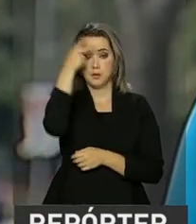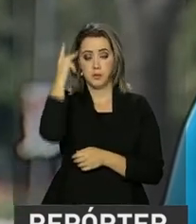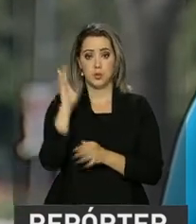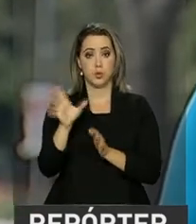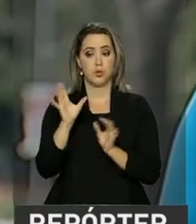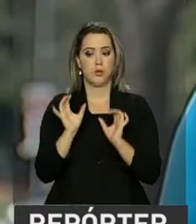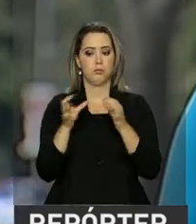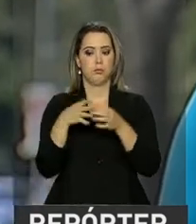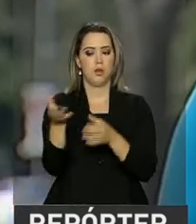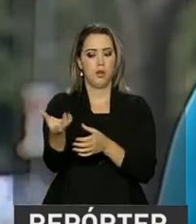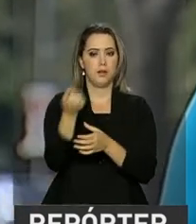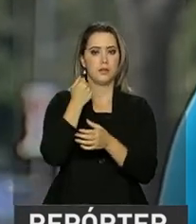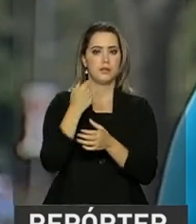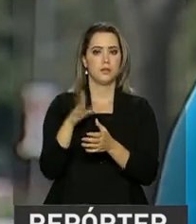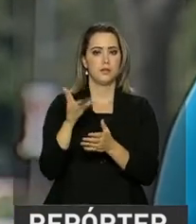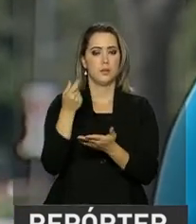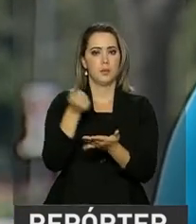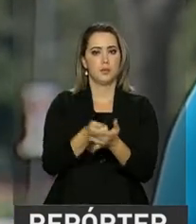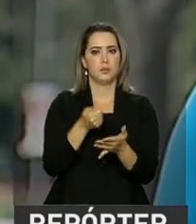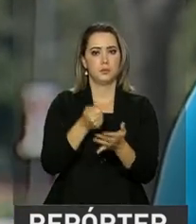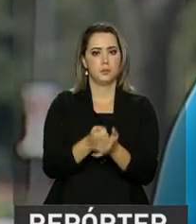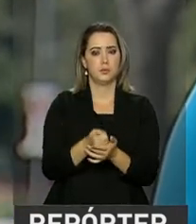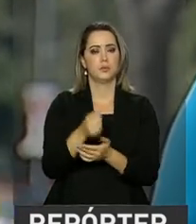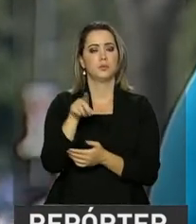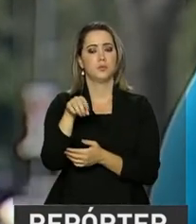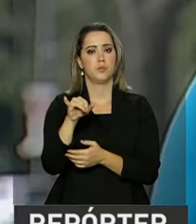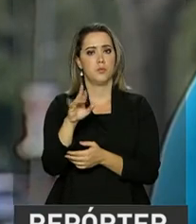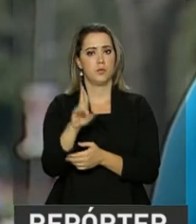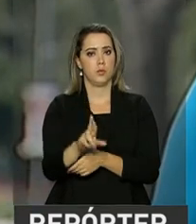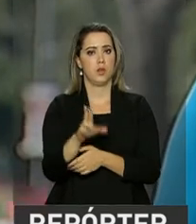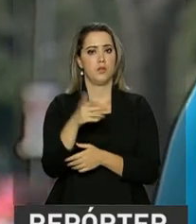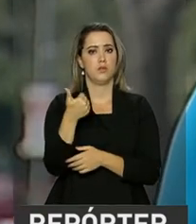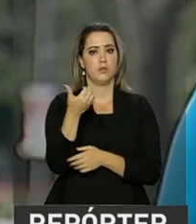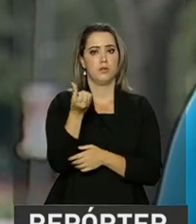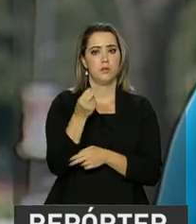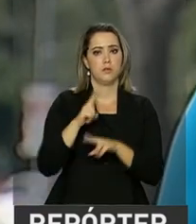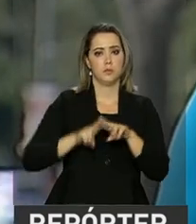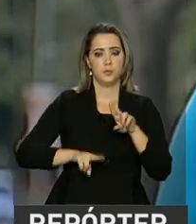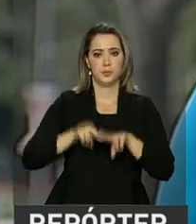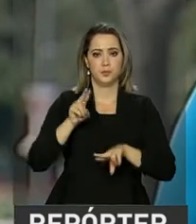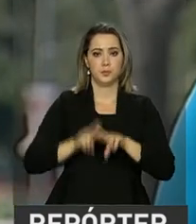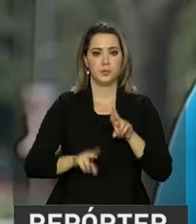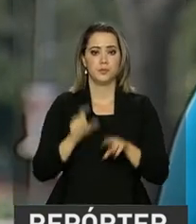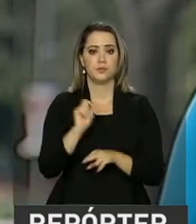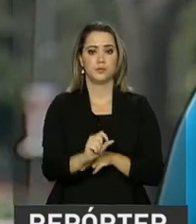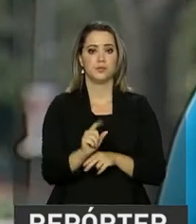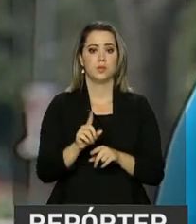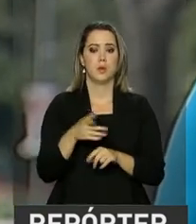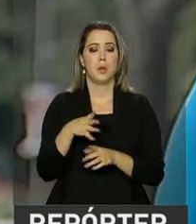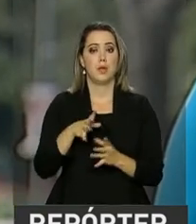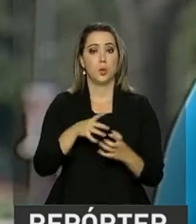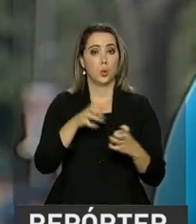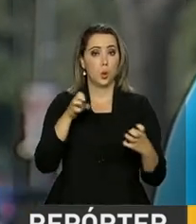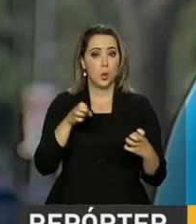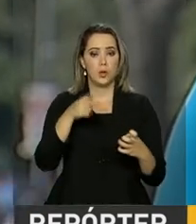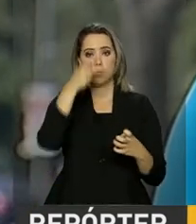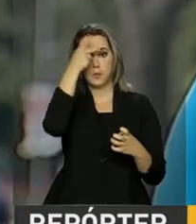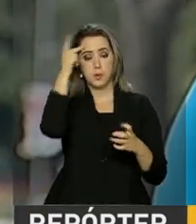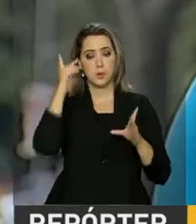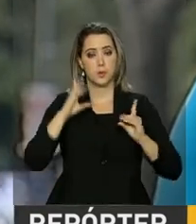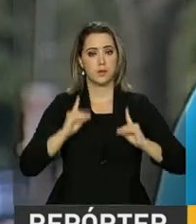lote recebe a restituição do imposto de renda no dia 16 de junho idosos pessoas com